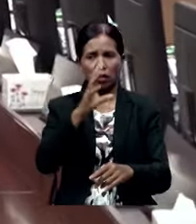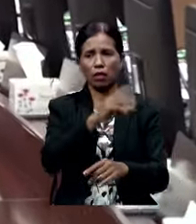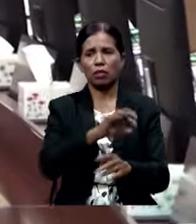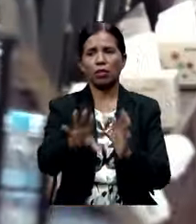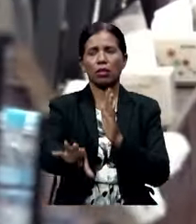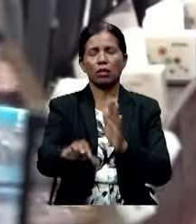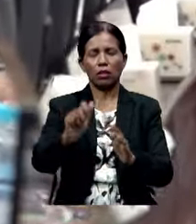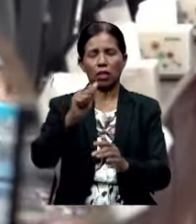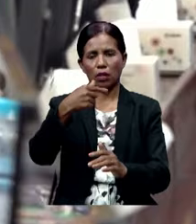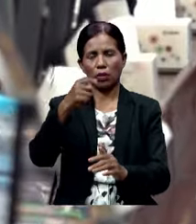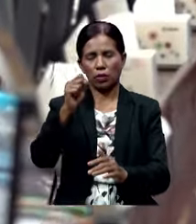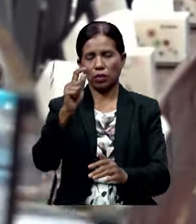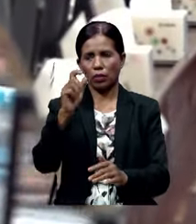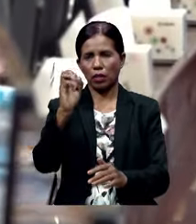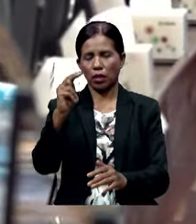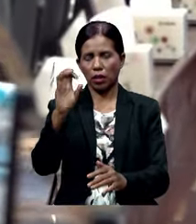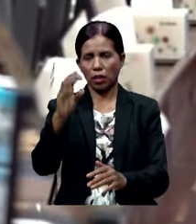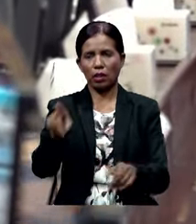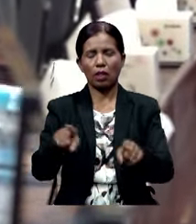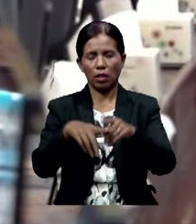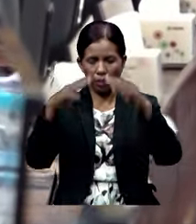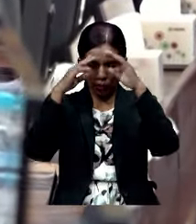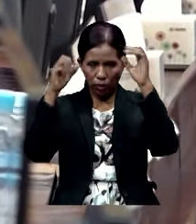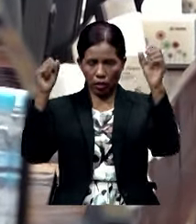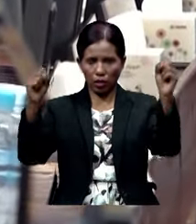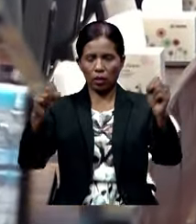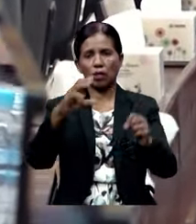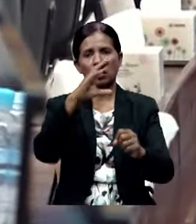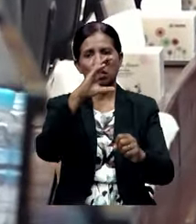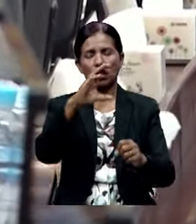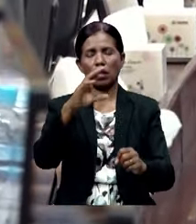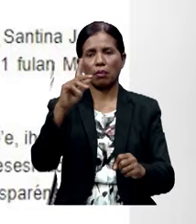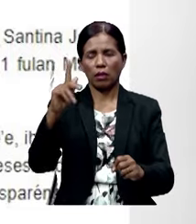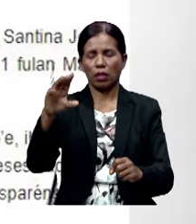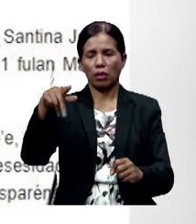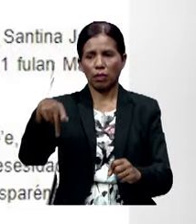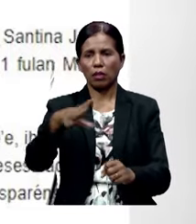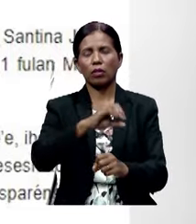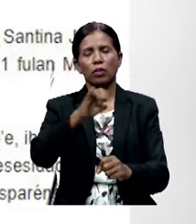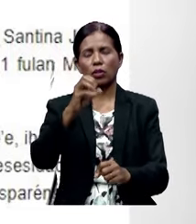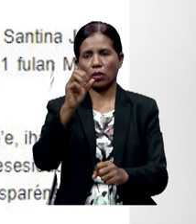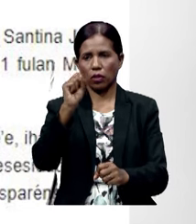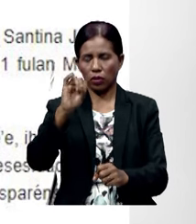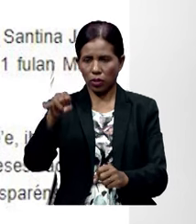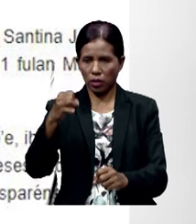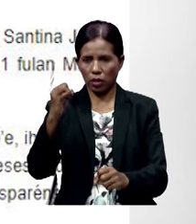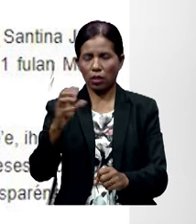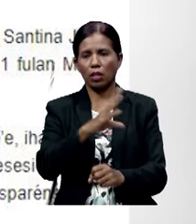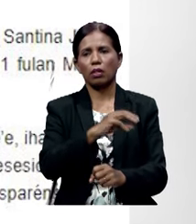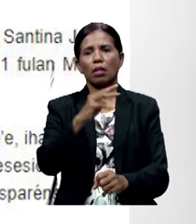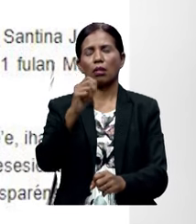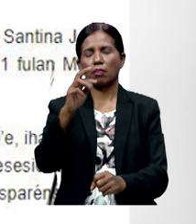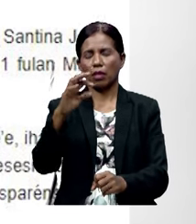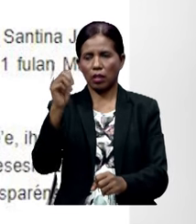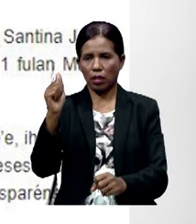nomeia Agostinho Letêncio de Deus, no dar presidente da Comissão de Função Pública, José Telo Soares Cristóvão, no Maria Domingas